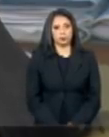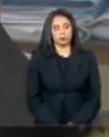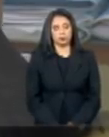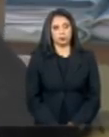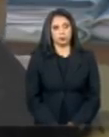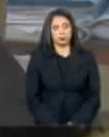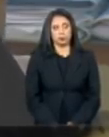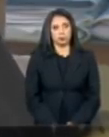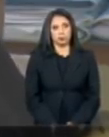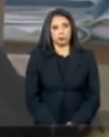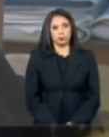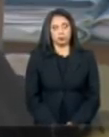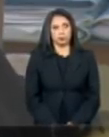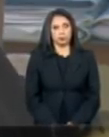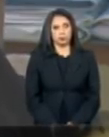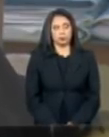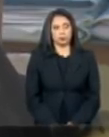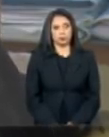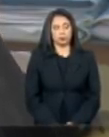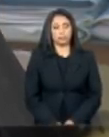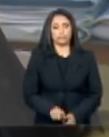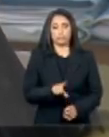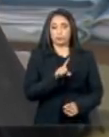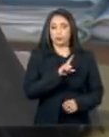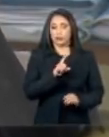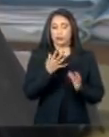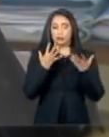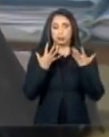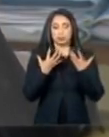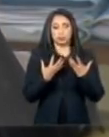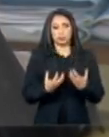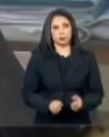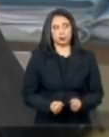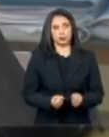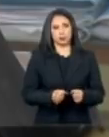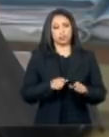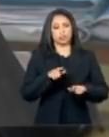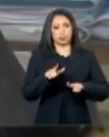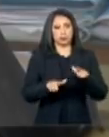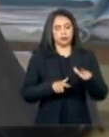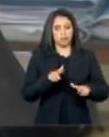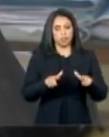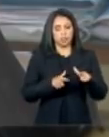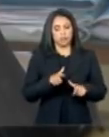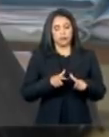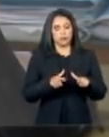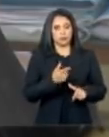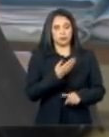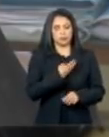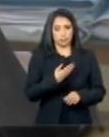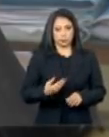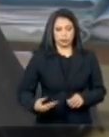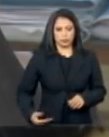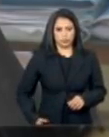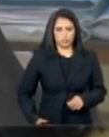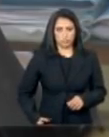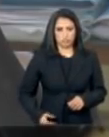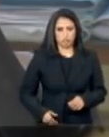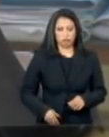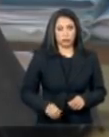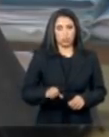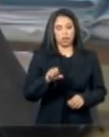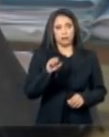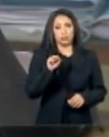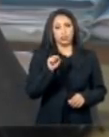de ferir o ingresso da confederação dos trabalhadores no serviço público onde serra do sindicato nacional